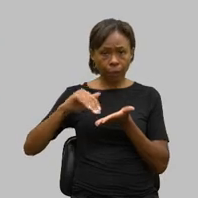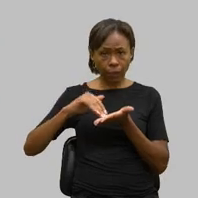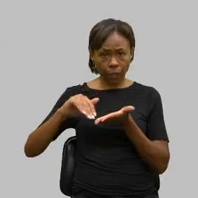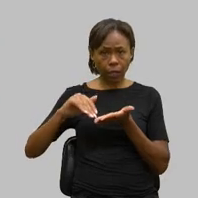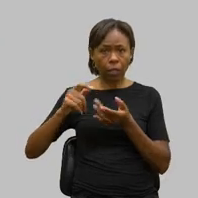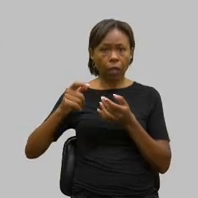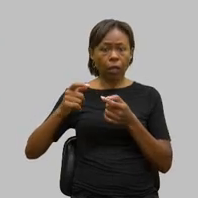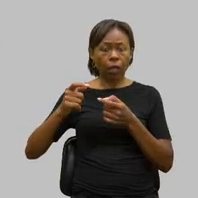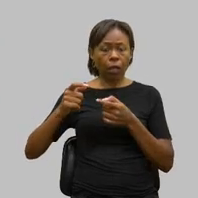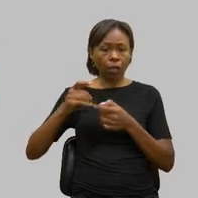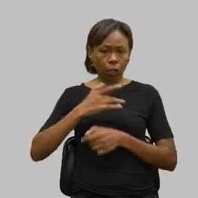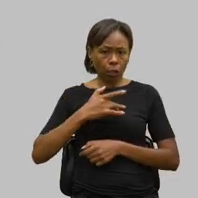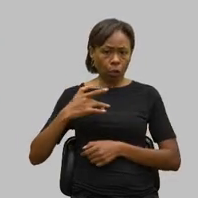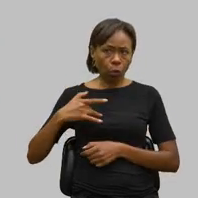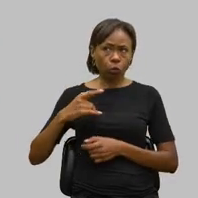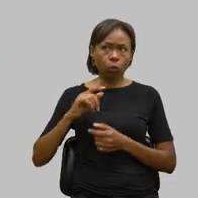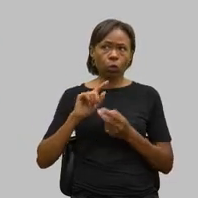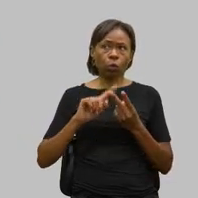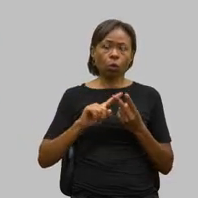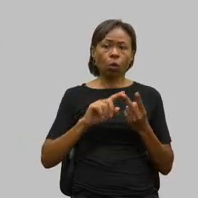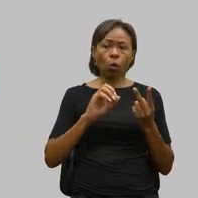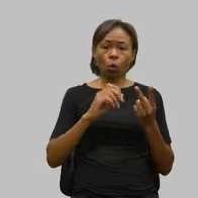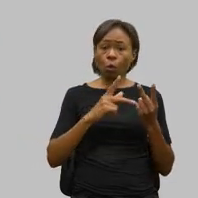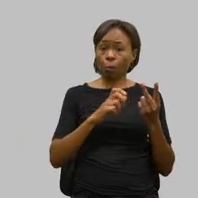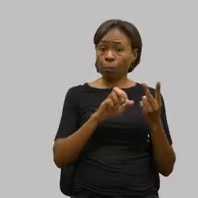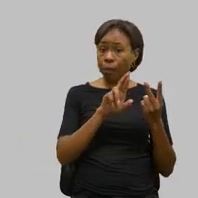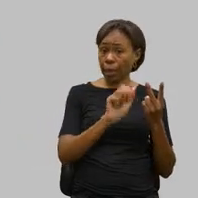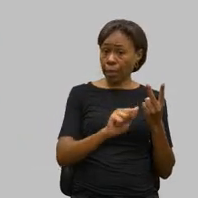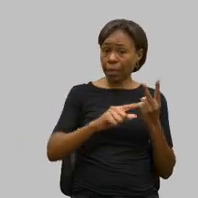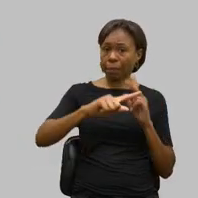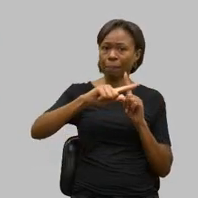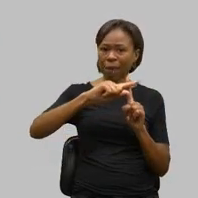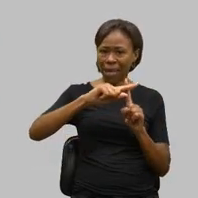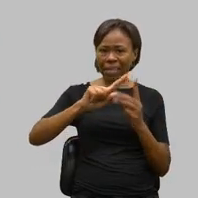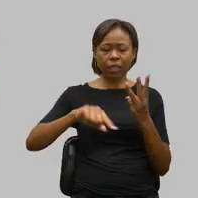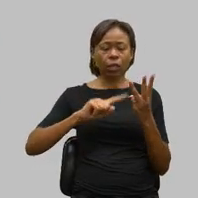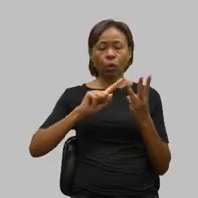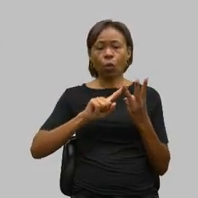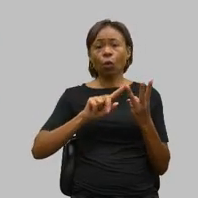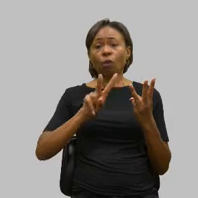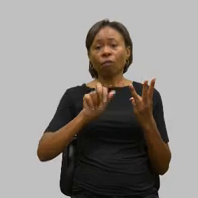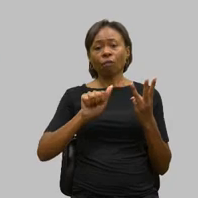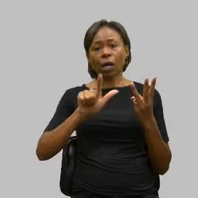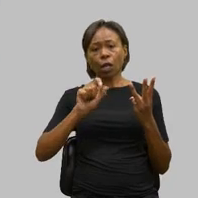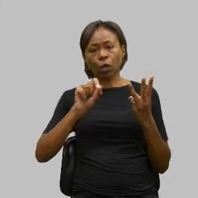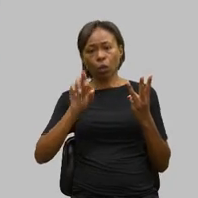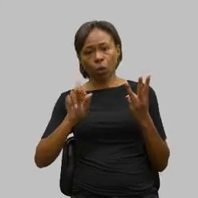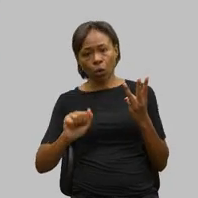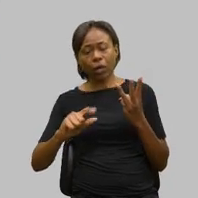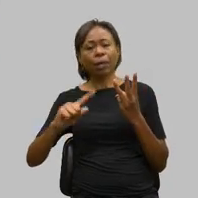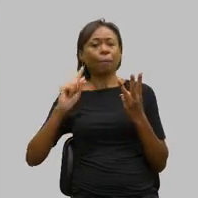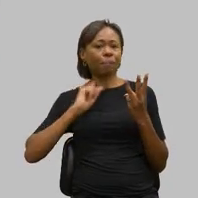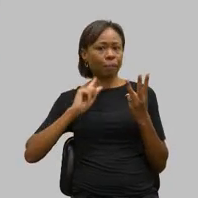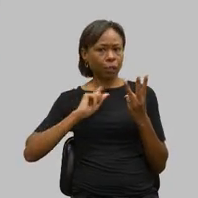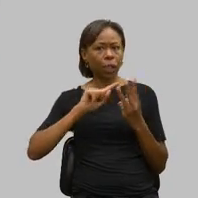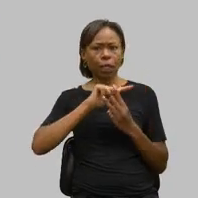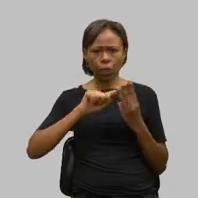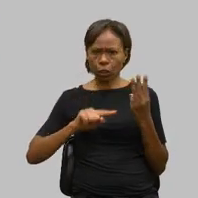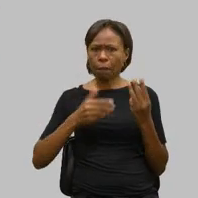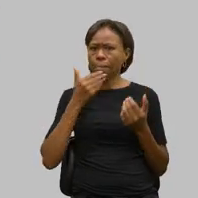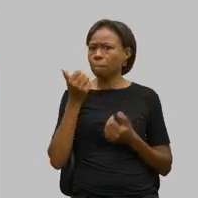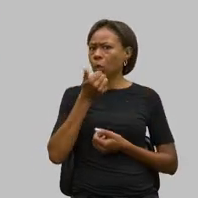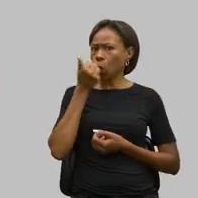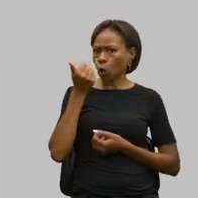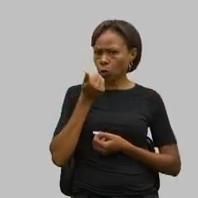Opera Mais, o Valor a Minas, melhorou demais, fez aí milhares de cirurgias. E